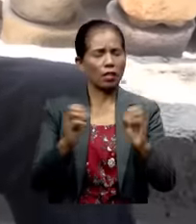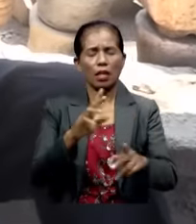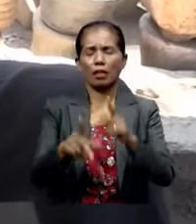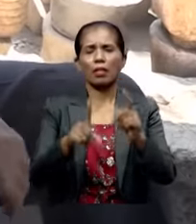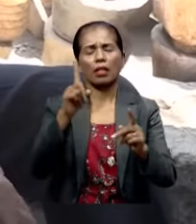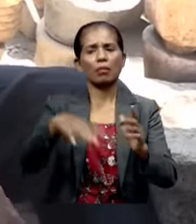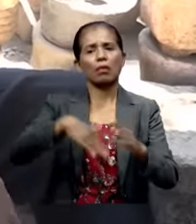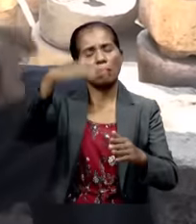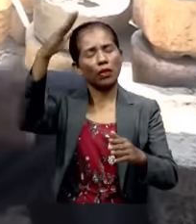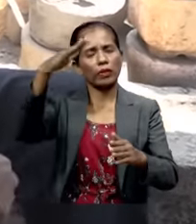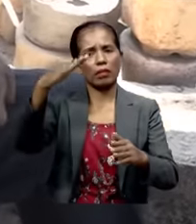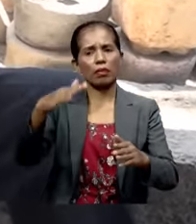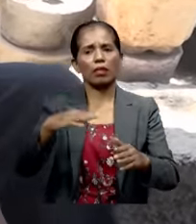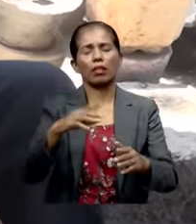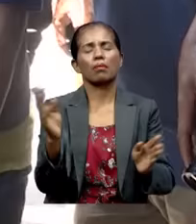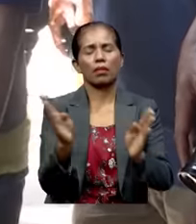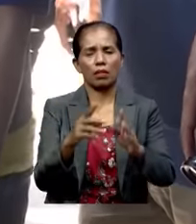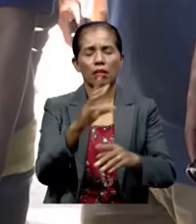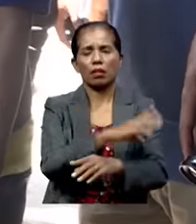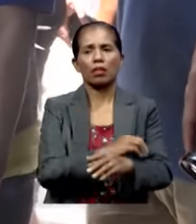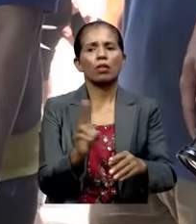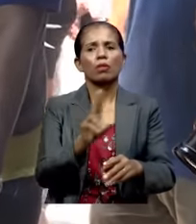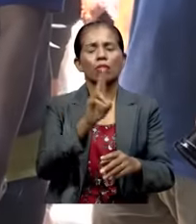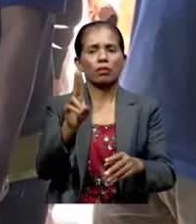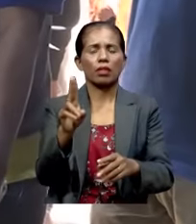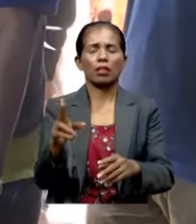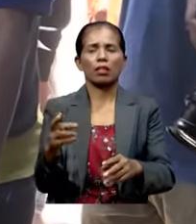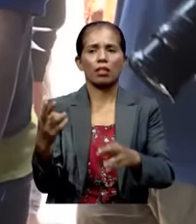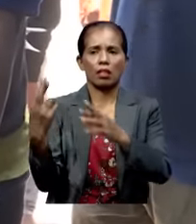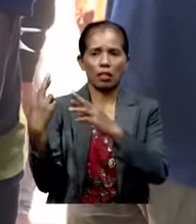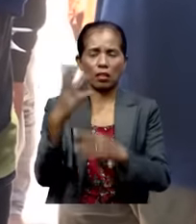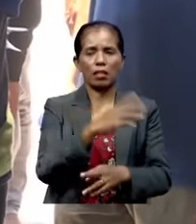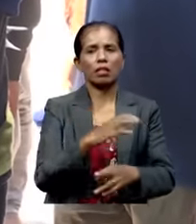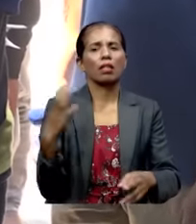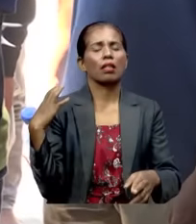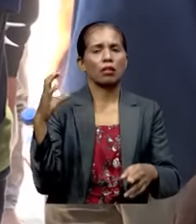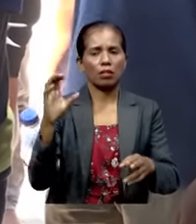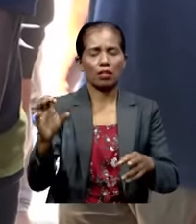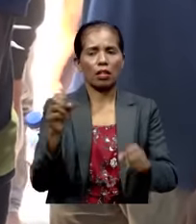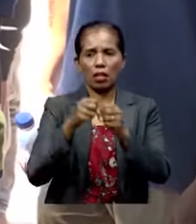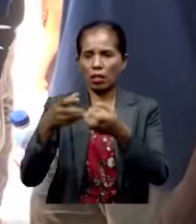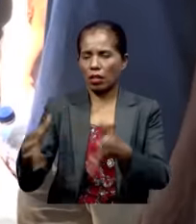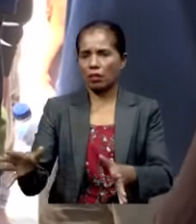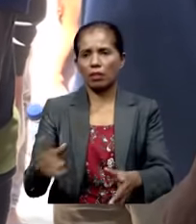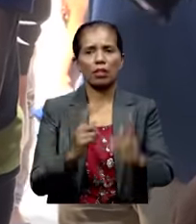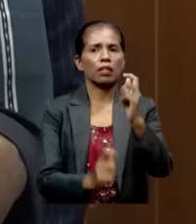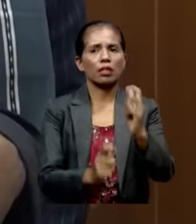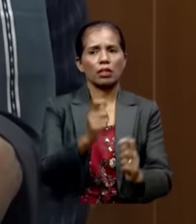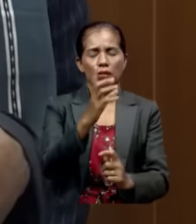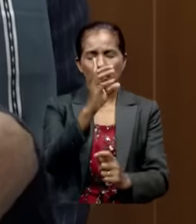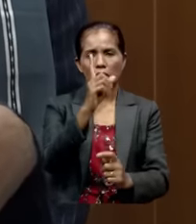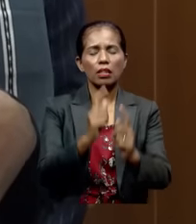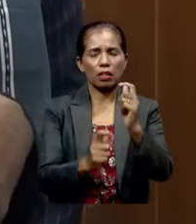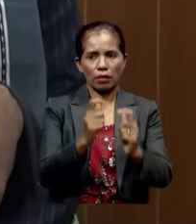fali e atu usa fali na poder atu halah com fali decisão tribunal. Mai